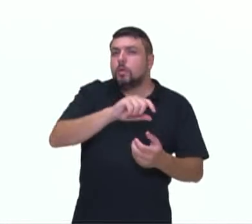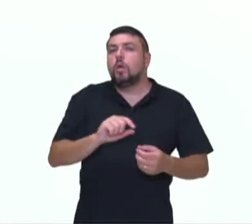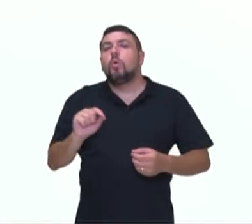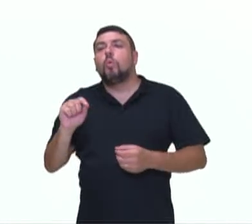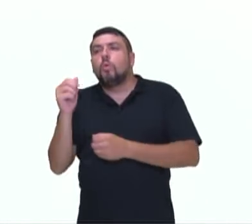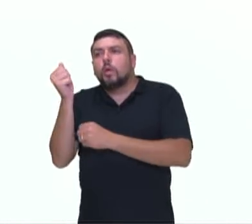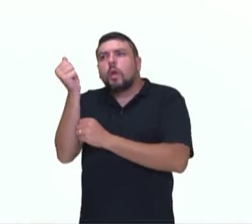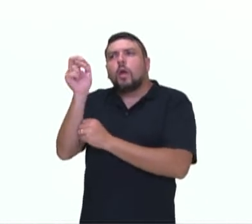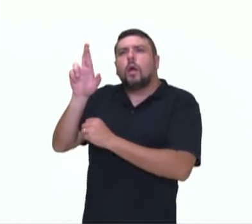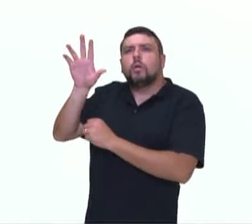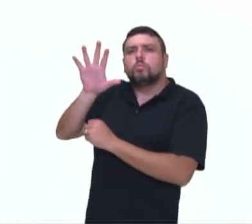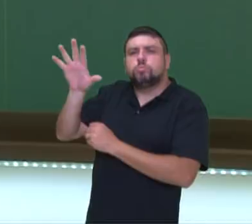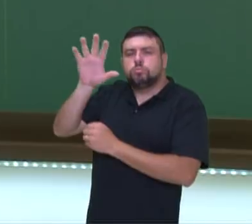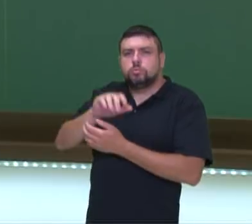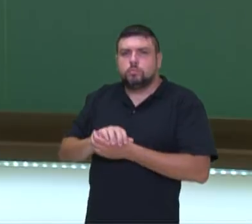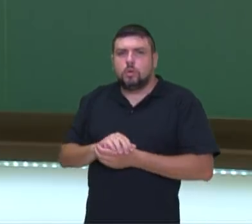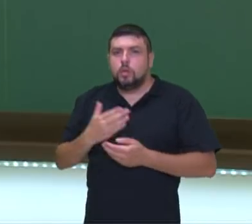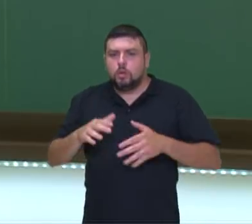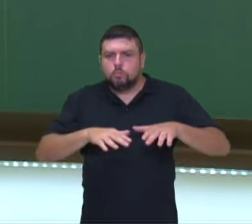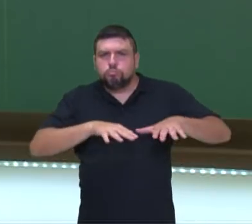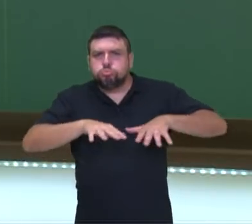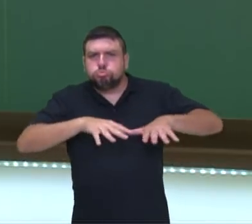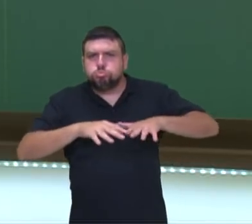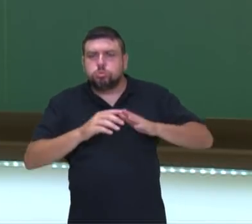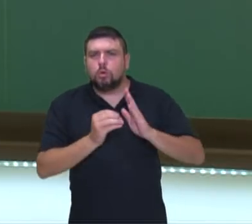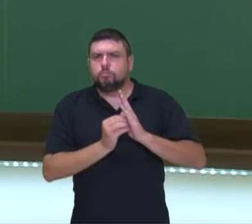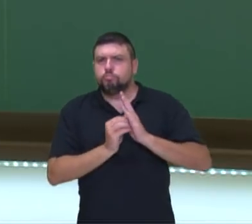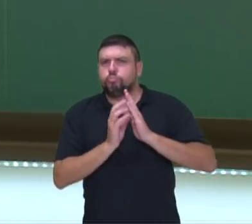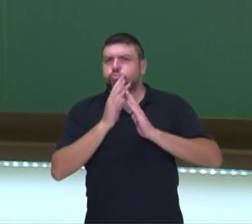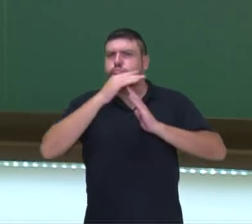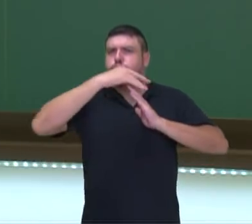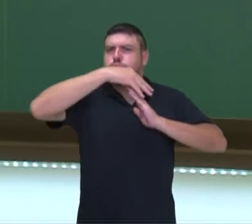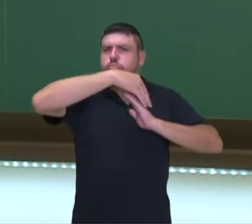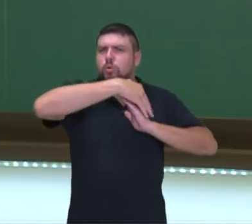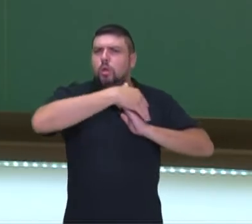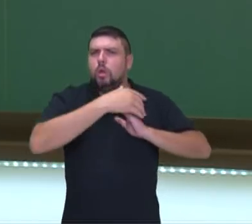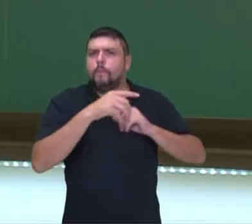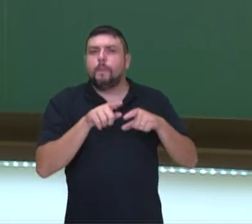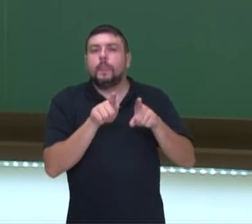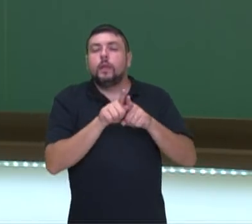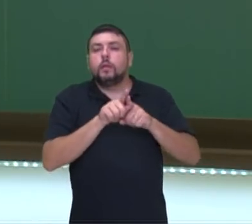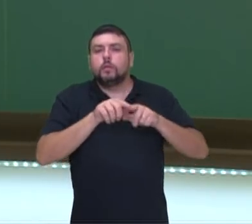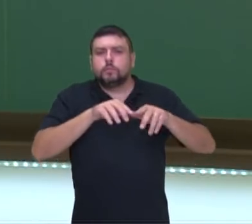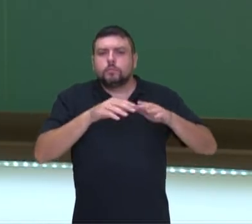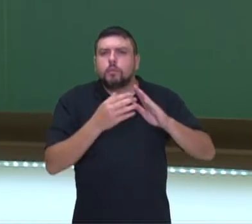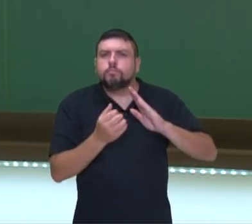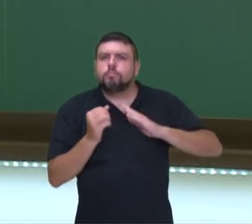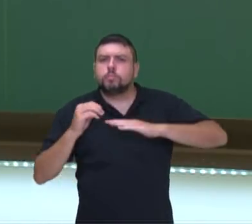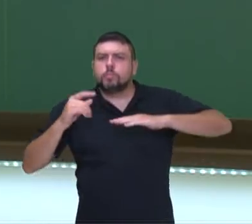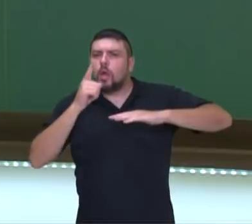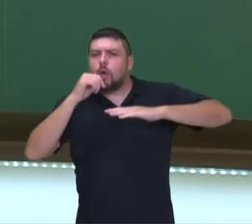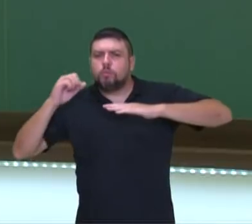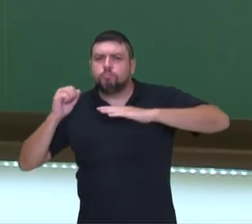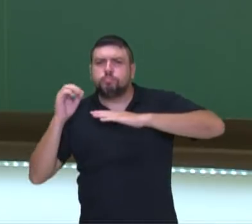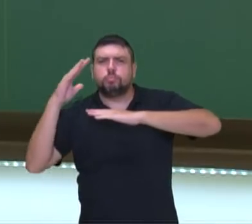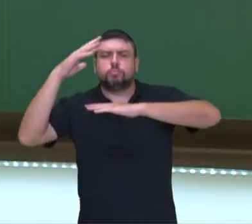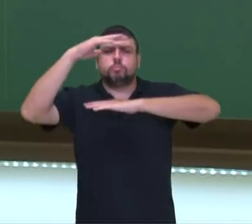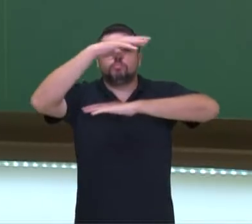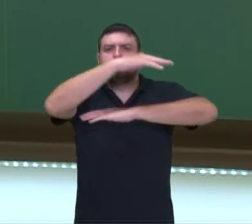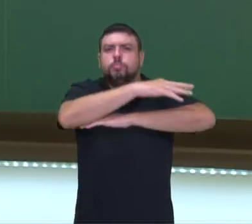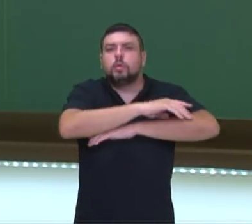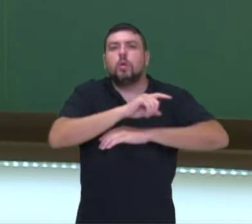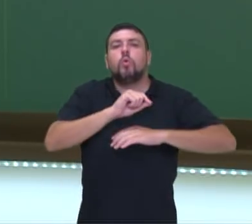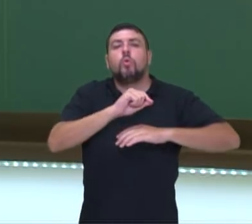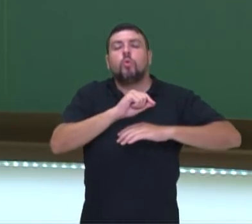os terremotos, as erupções vulcânicas e os tsunamis são eventos naturais associados ao interior